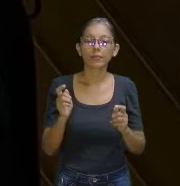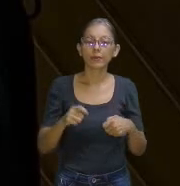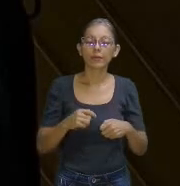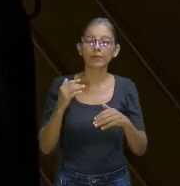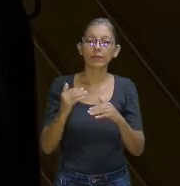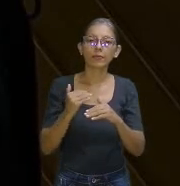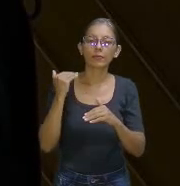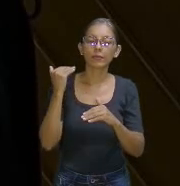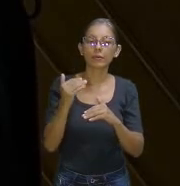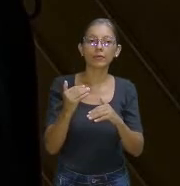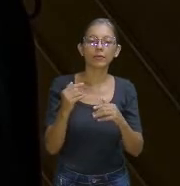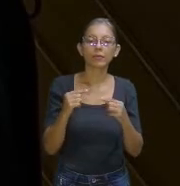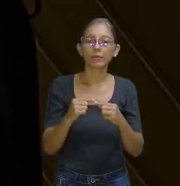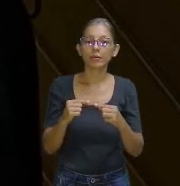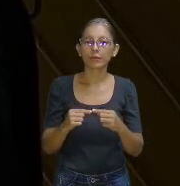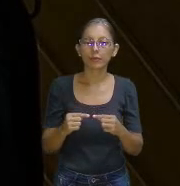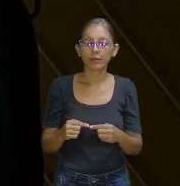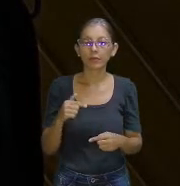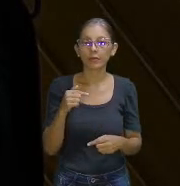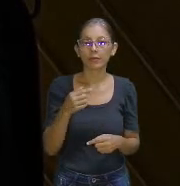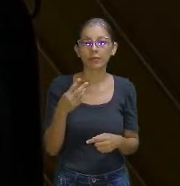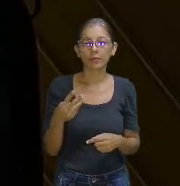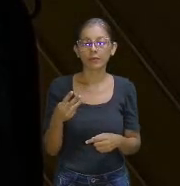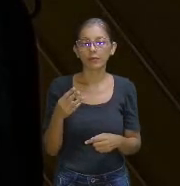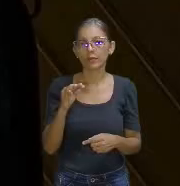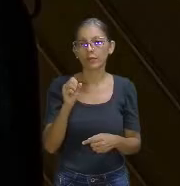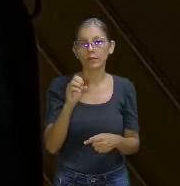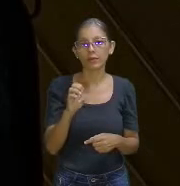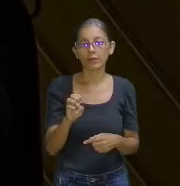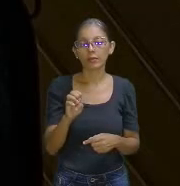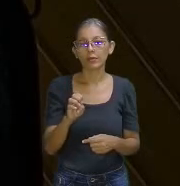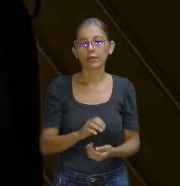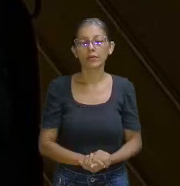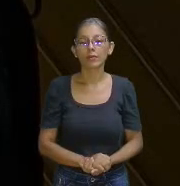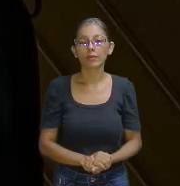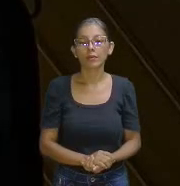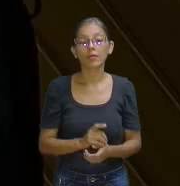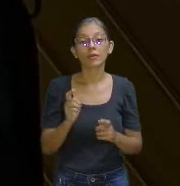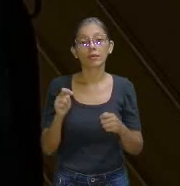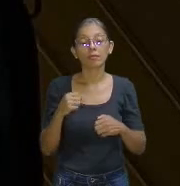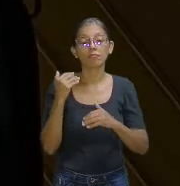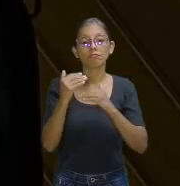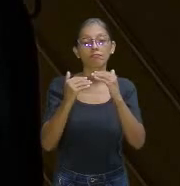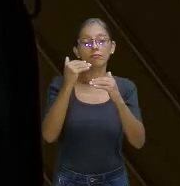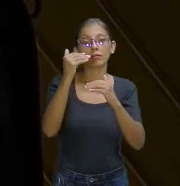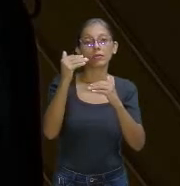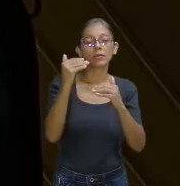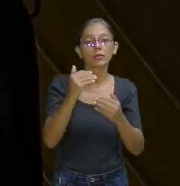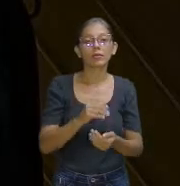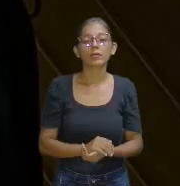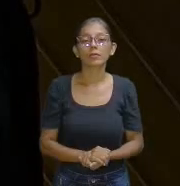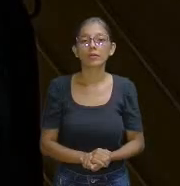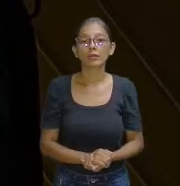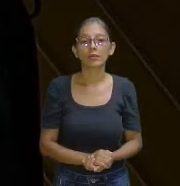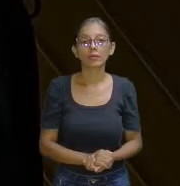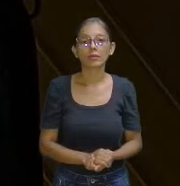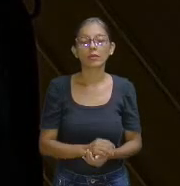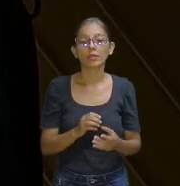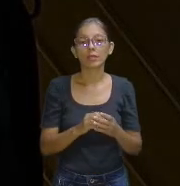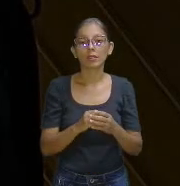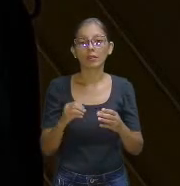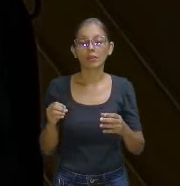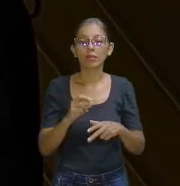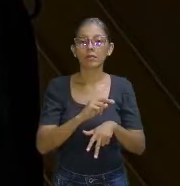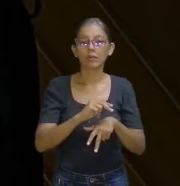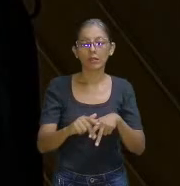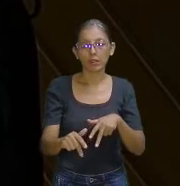da súmula 73 do TSE. Alegam que a jurisprudência evoluiu para admitir a caracterização da fraude à cota de gênero com base em